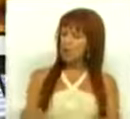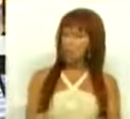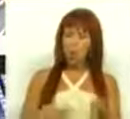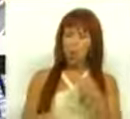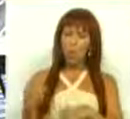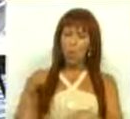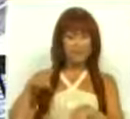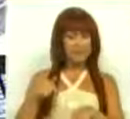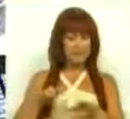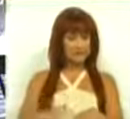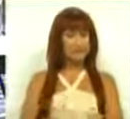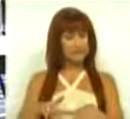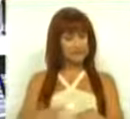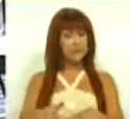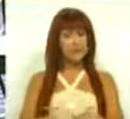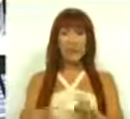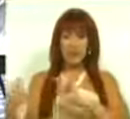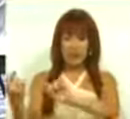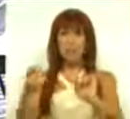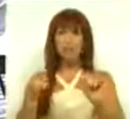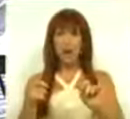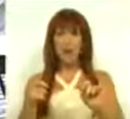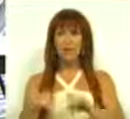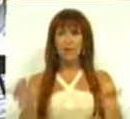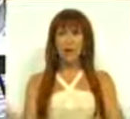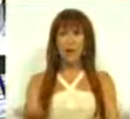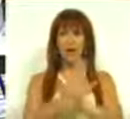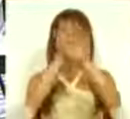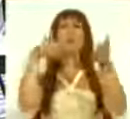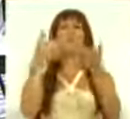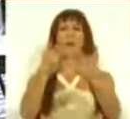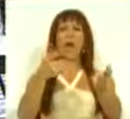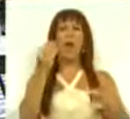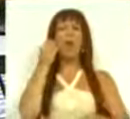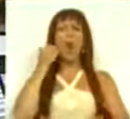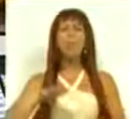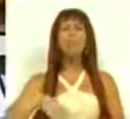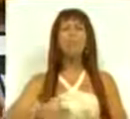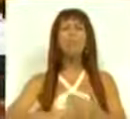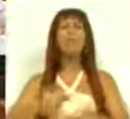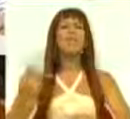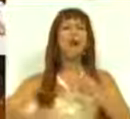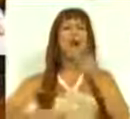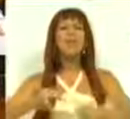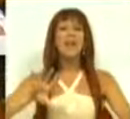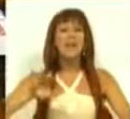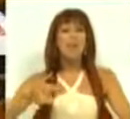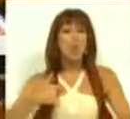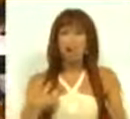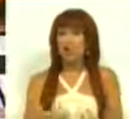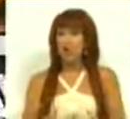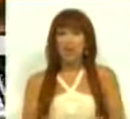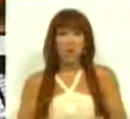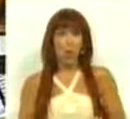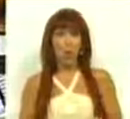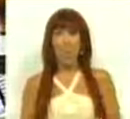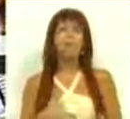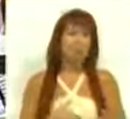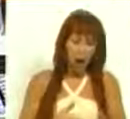tivemos ontem aqui neste Parlamento um debate que foi clarificador do Estado da Nação. Não temos dúvidas que